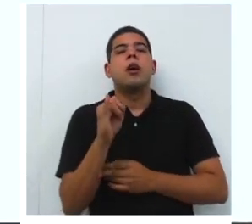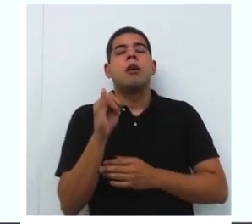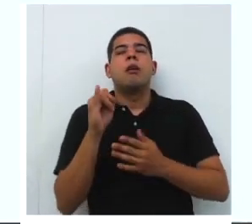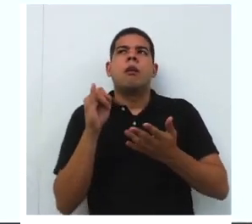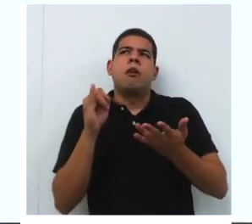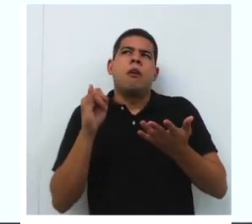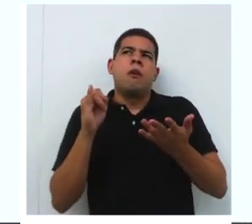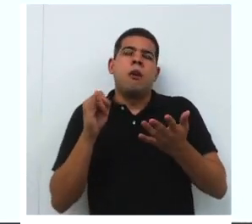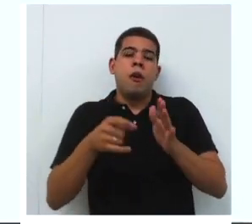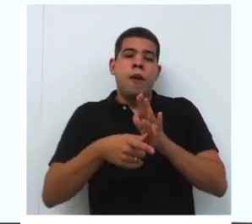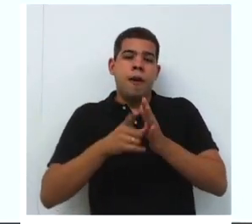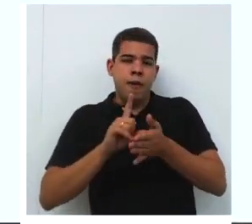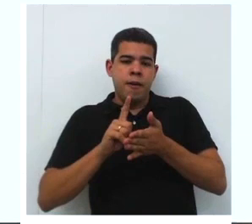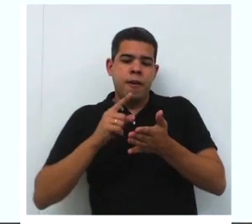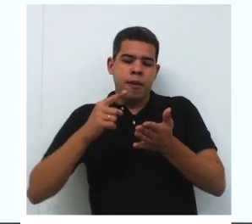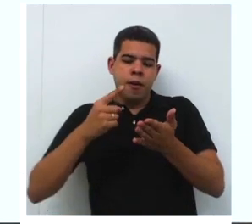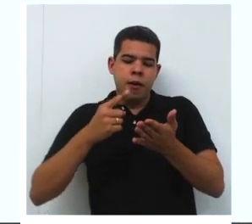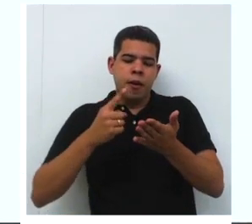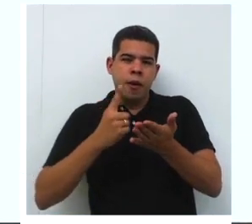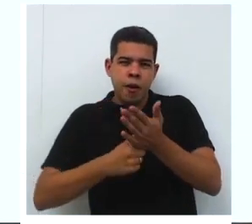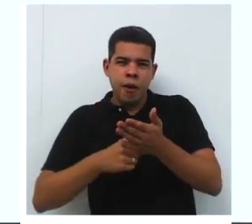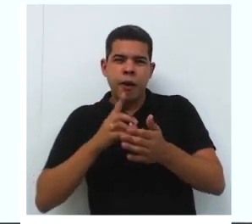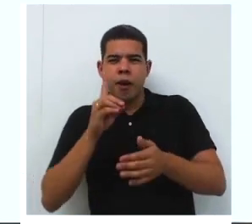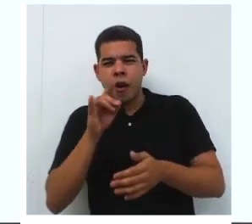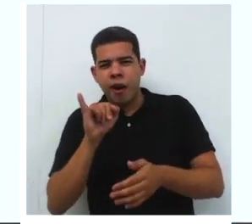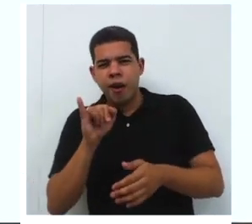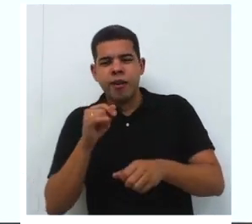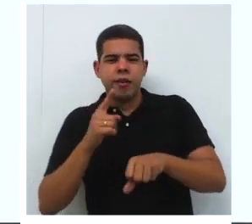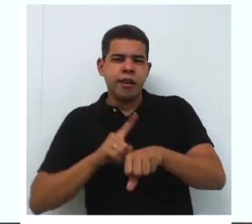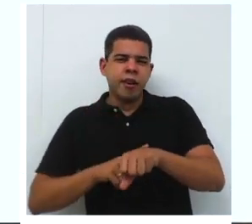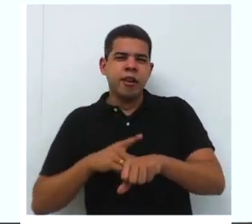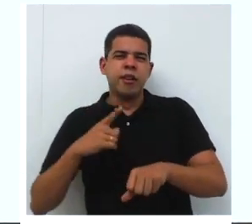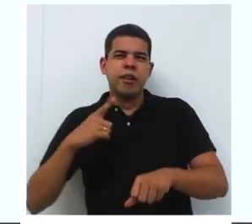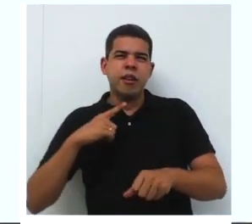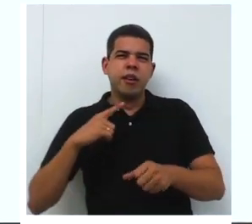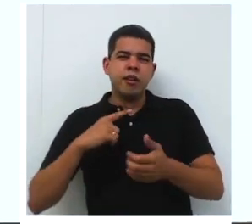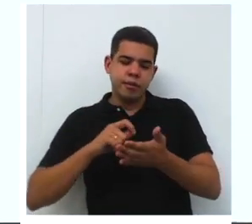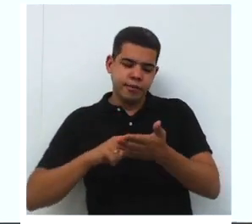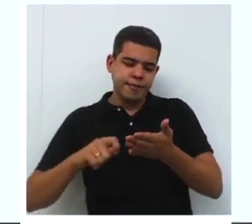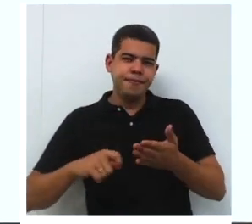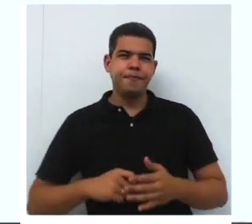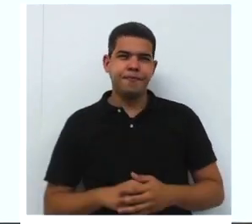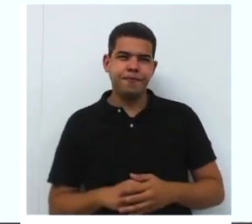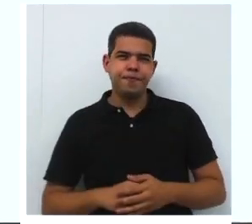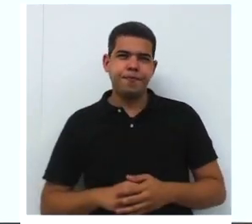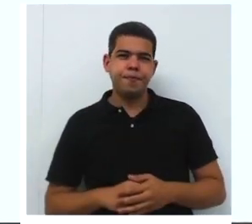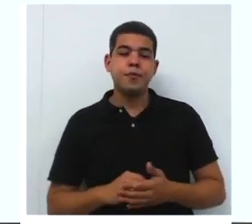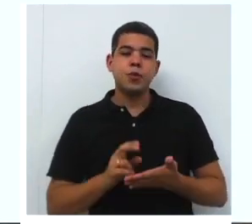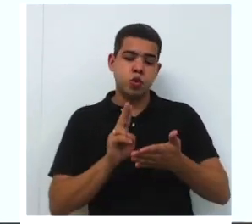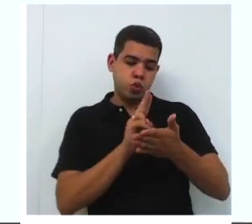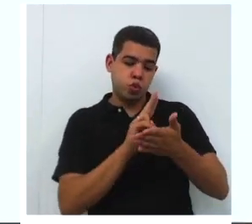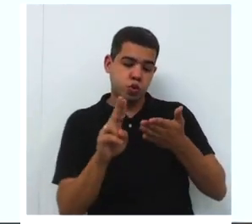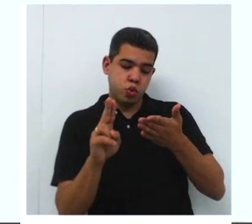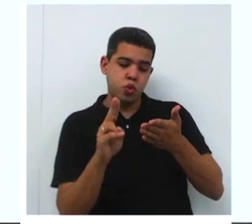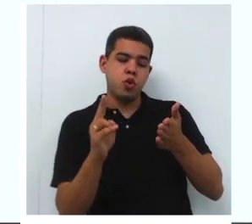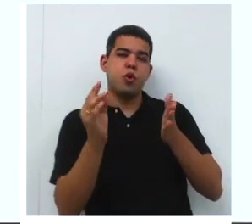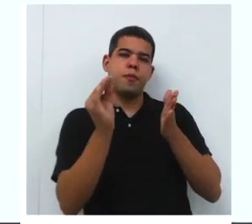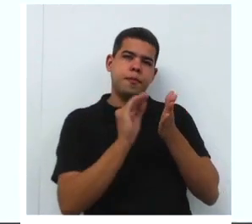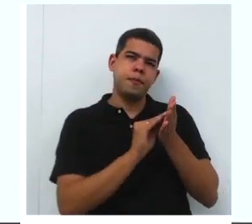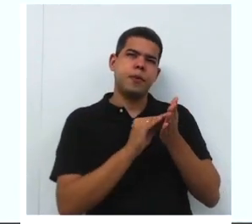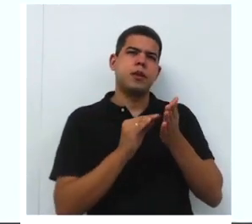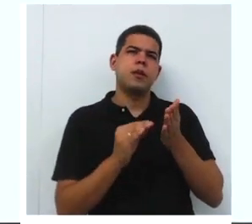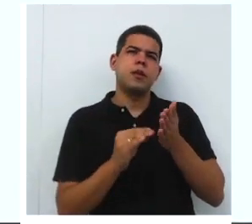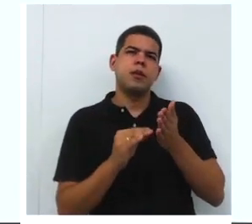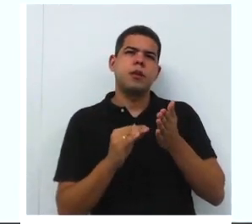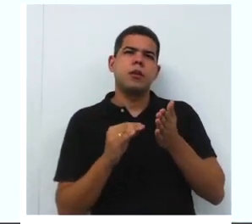simplesmente depois que você tiver ligado e feito um agendamento, marcar lá seu nome,